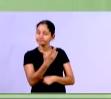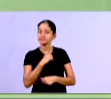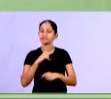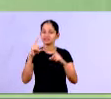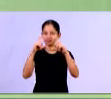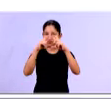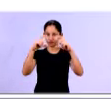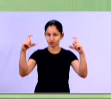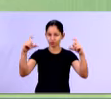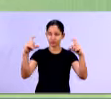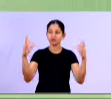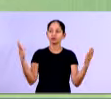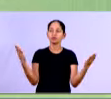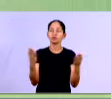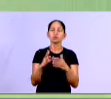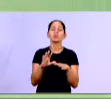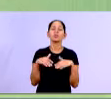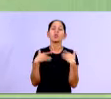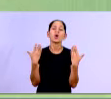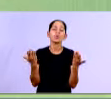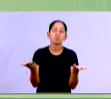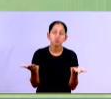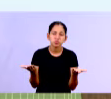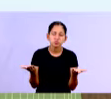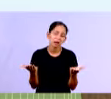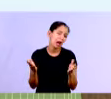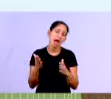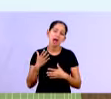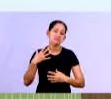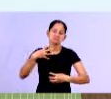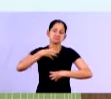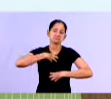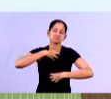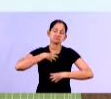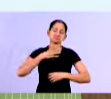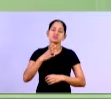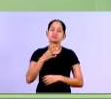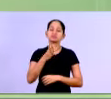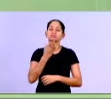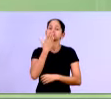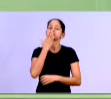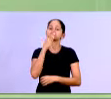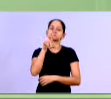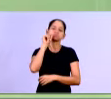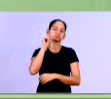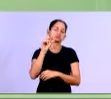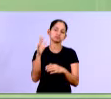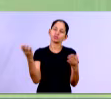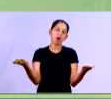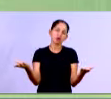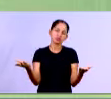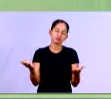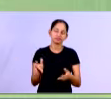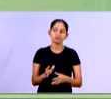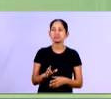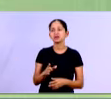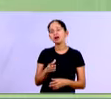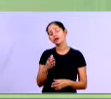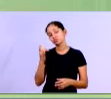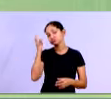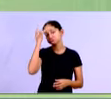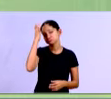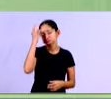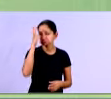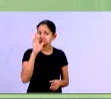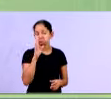fórmula. E aí, qual que eu uso? A que você achar mais fácil, ok? Eu vou usar essa, que eu acho essa mais fácil,